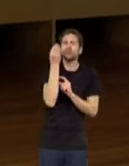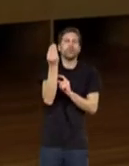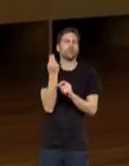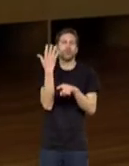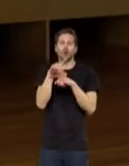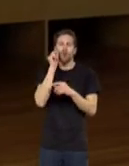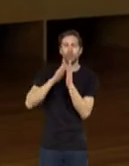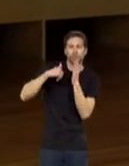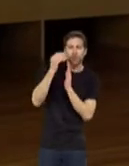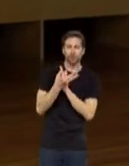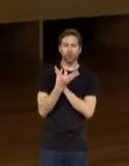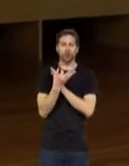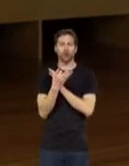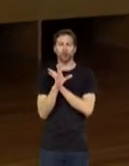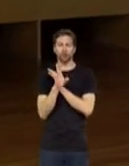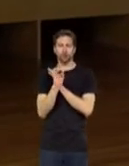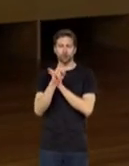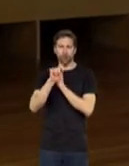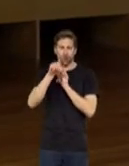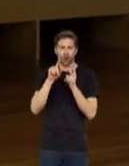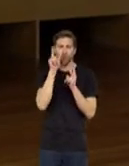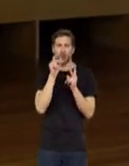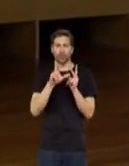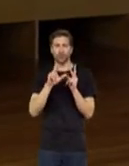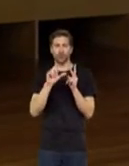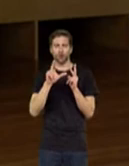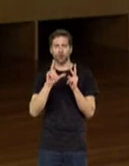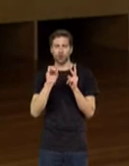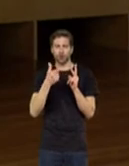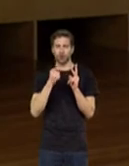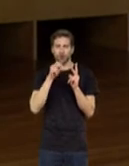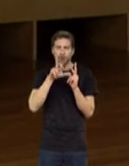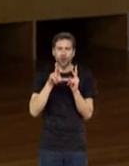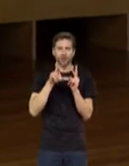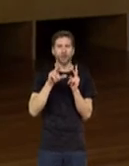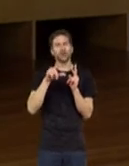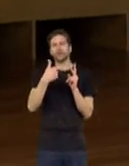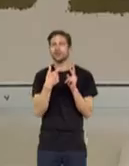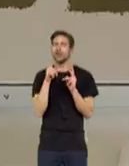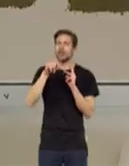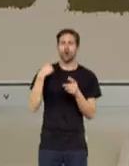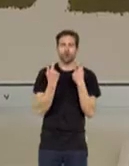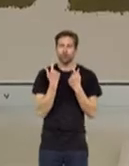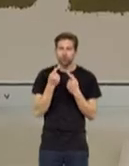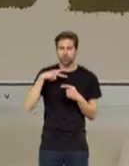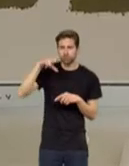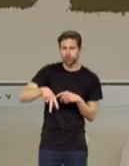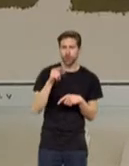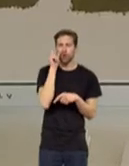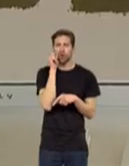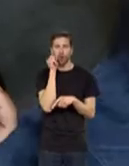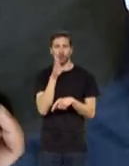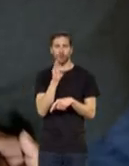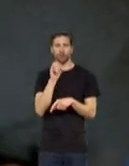Joel Witkin, o Robert Frank e alguns nomes da fotografia portuguesa fundamentais também, como o Jorge Mulder, o Paulo Muzzolino.